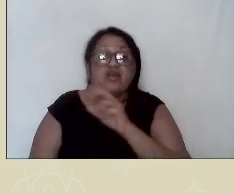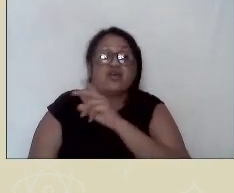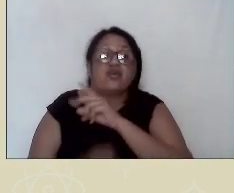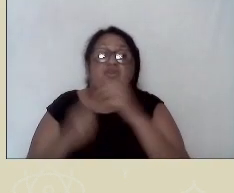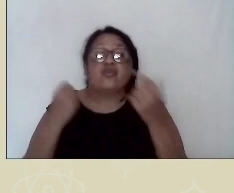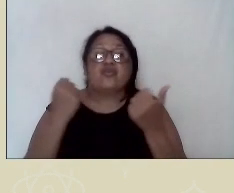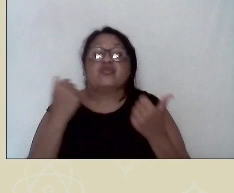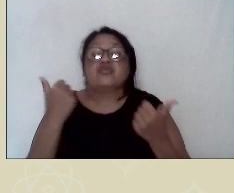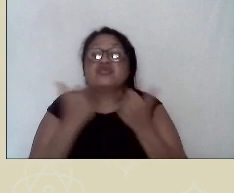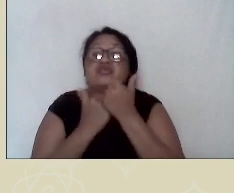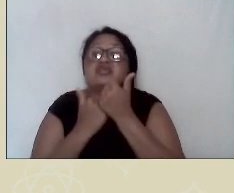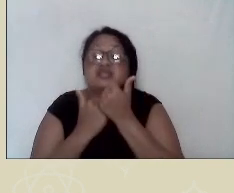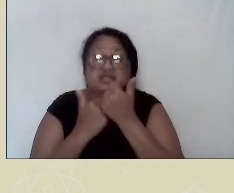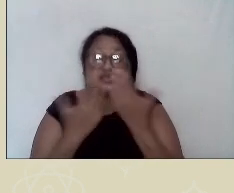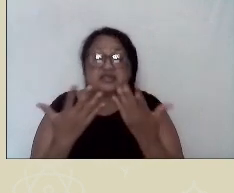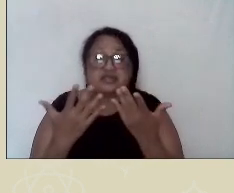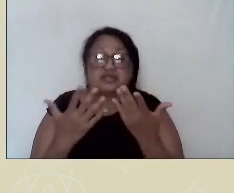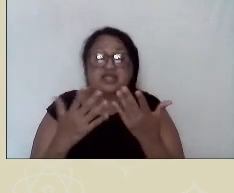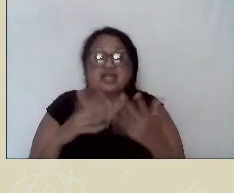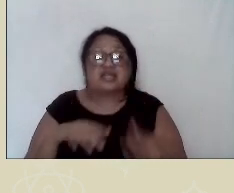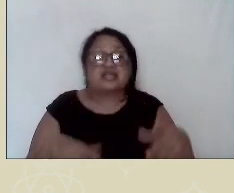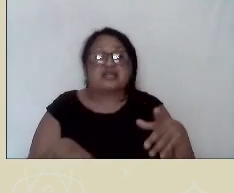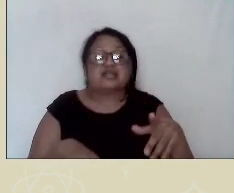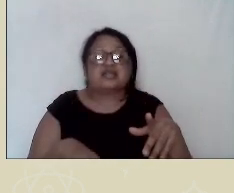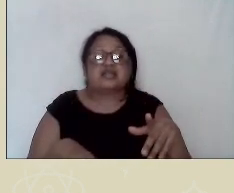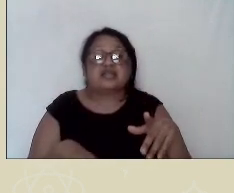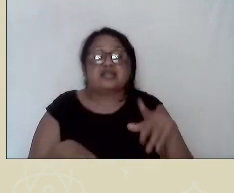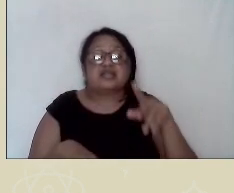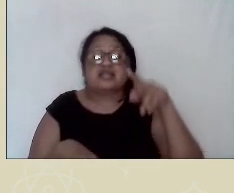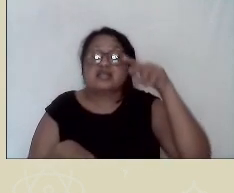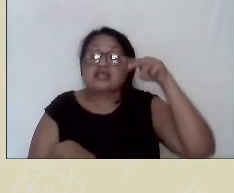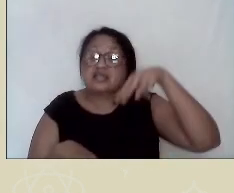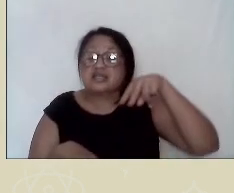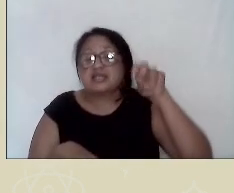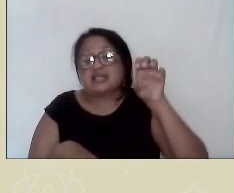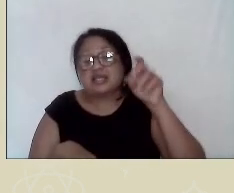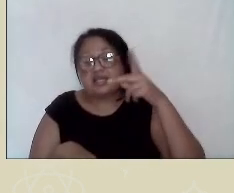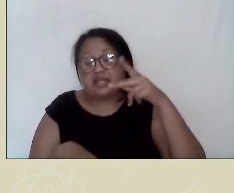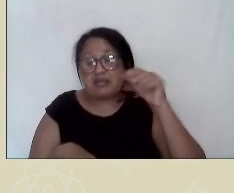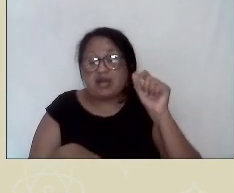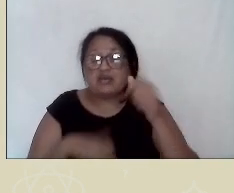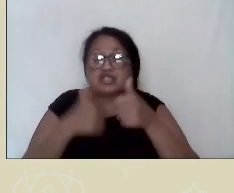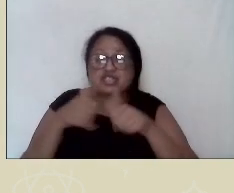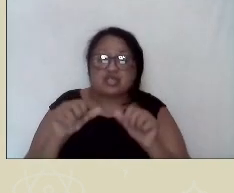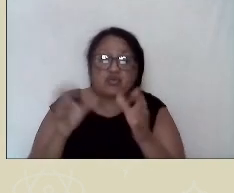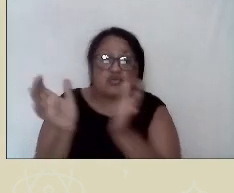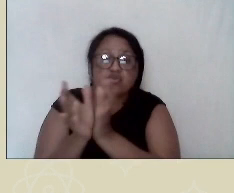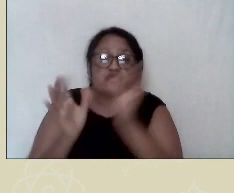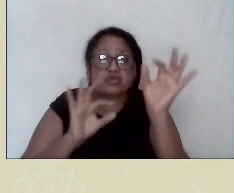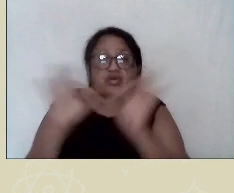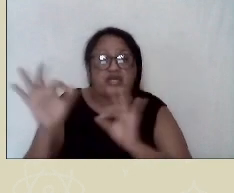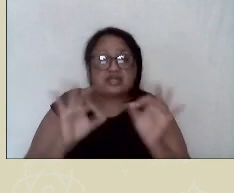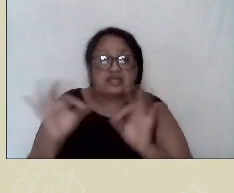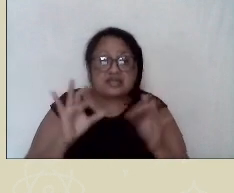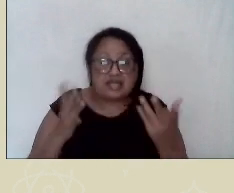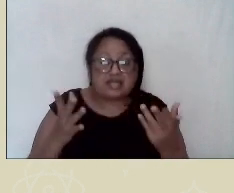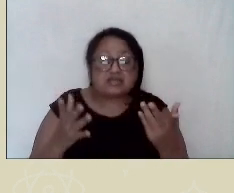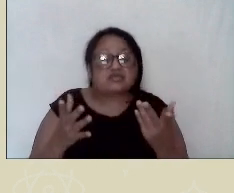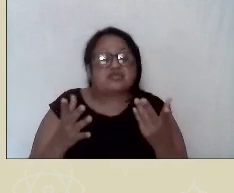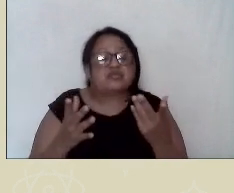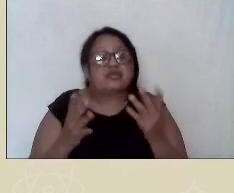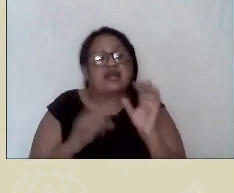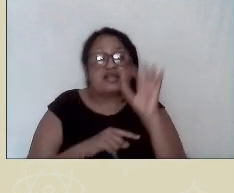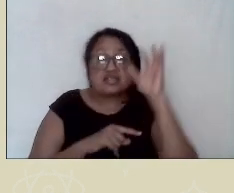rias de montanha do Nepal a maioria dos montaístas estão preparados para um avistamento desse tipo então vamos lá